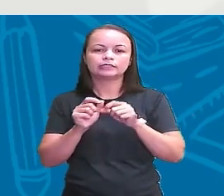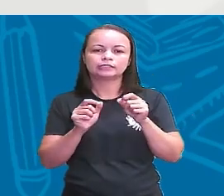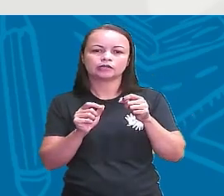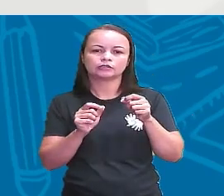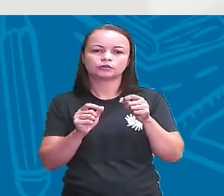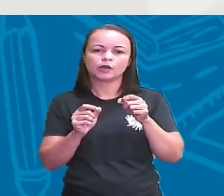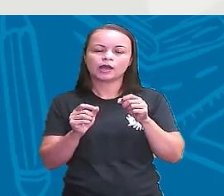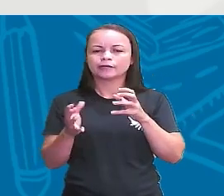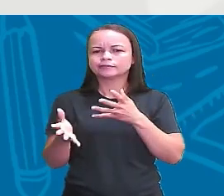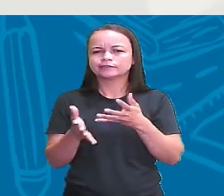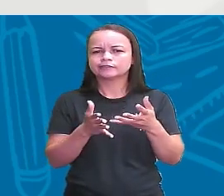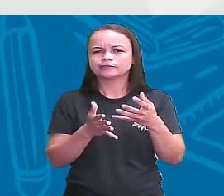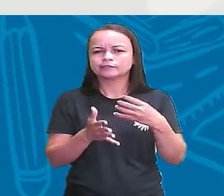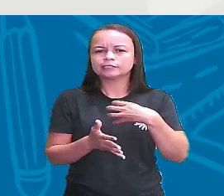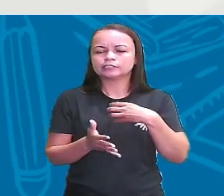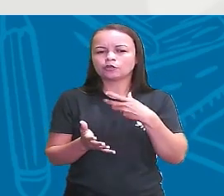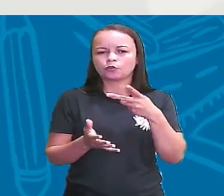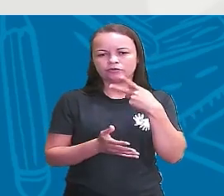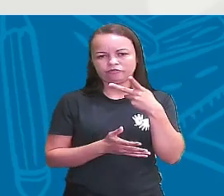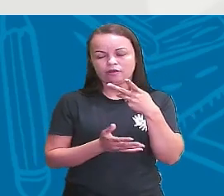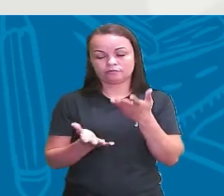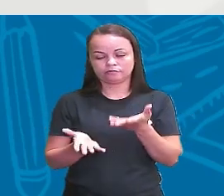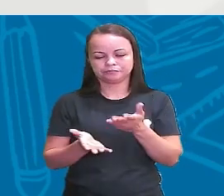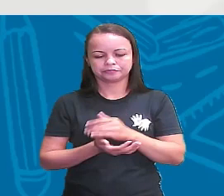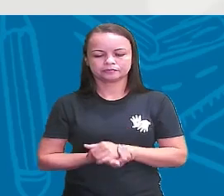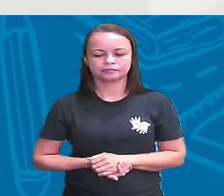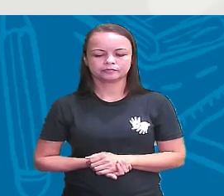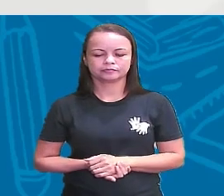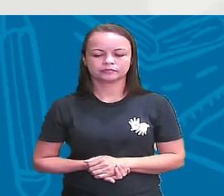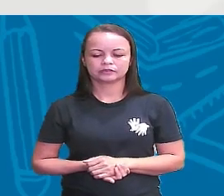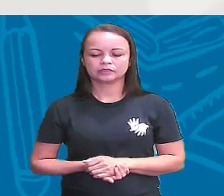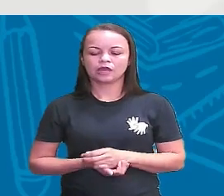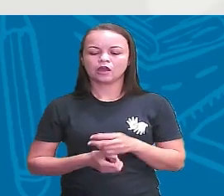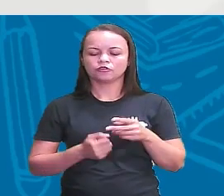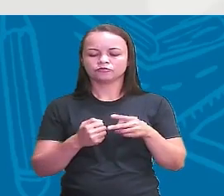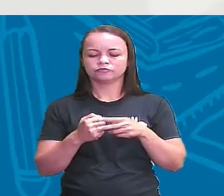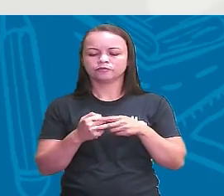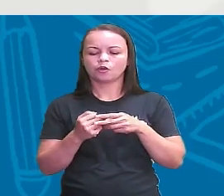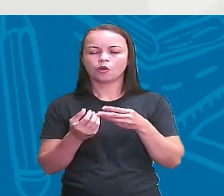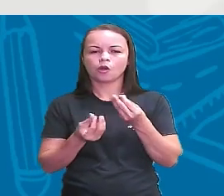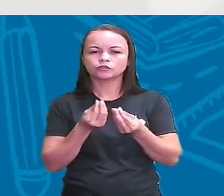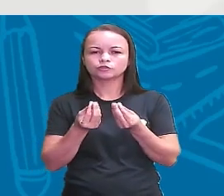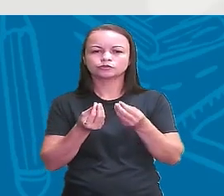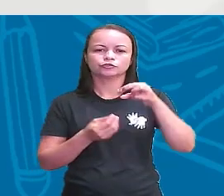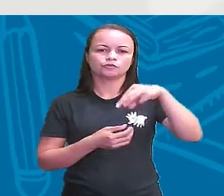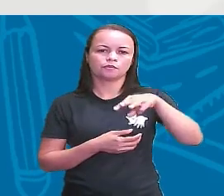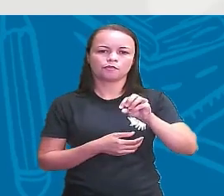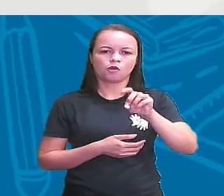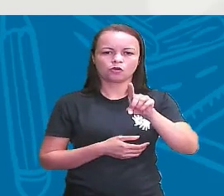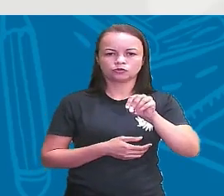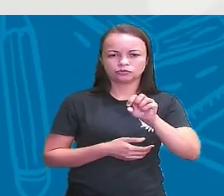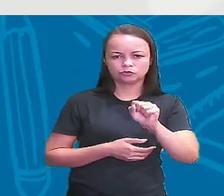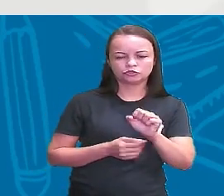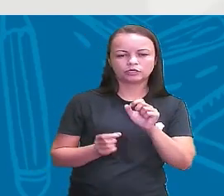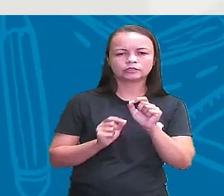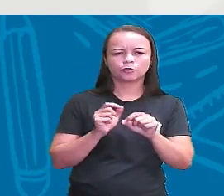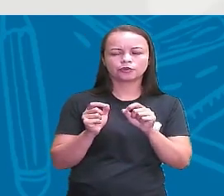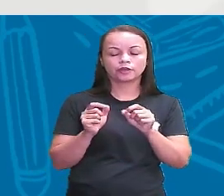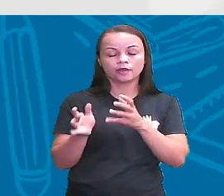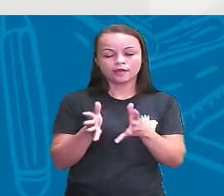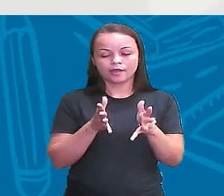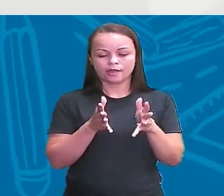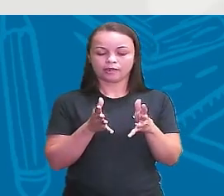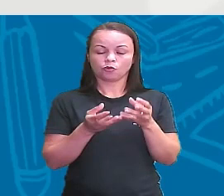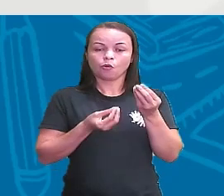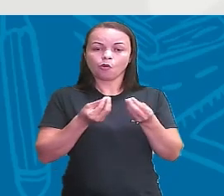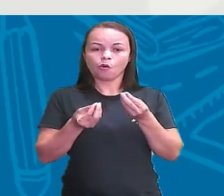a isso que a gente está falando. E o que são modos verbais? Os modos verbais se referem à